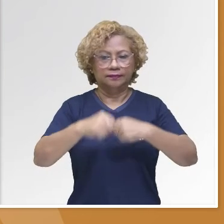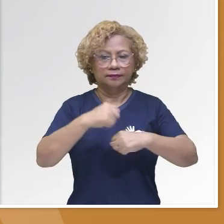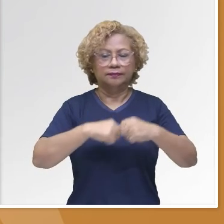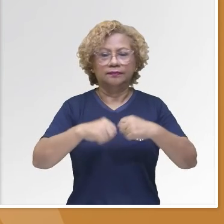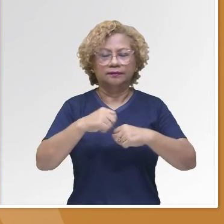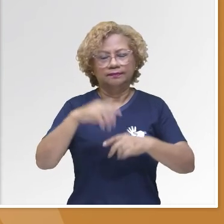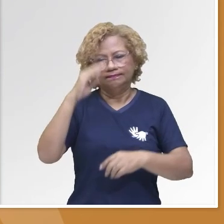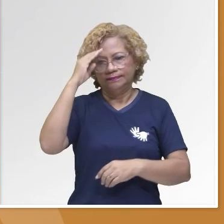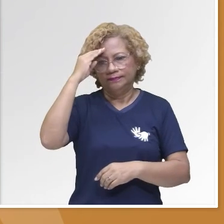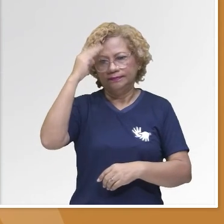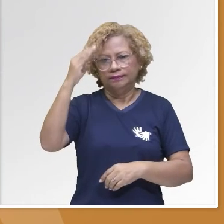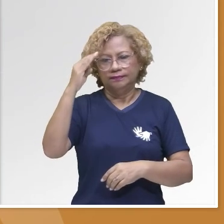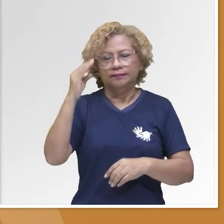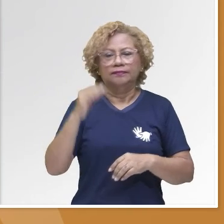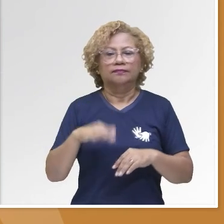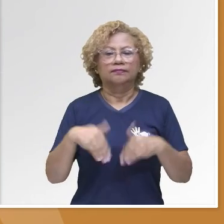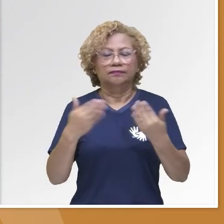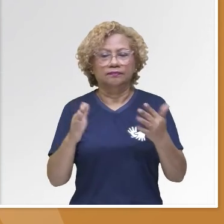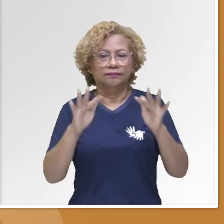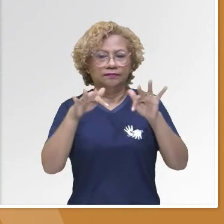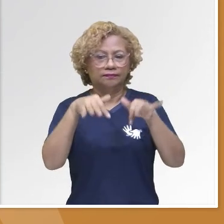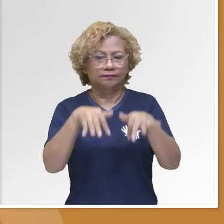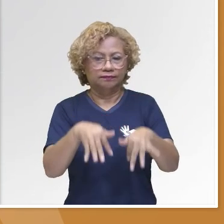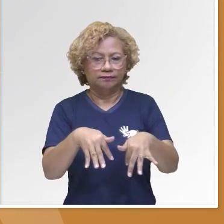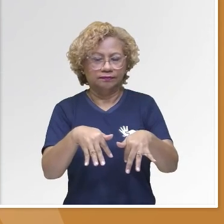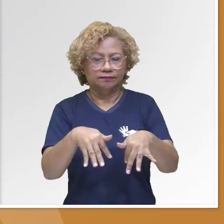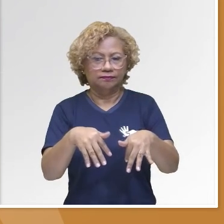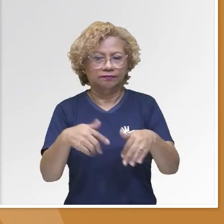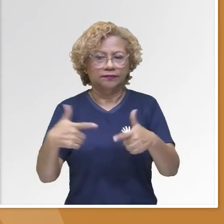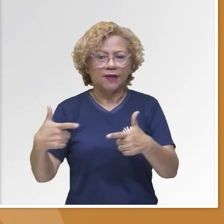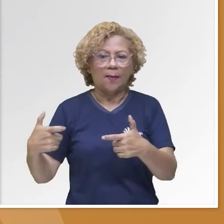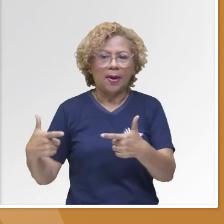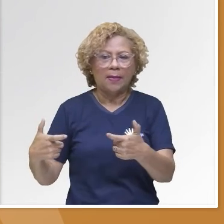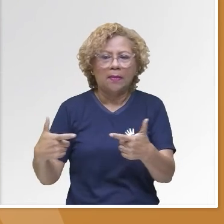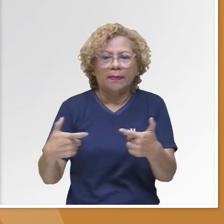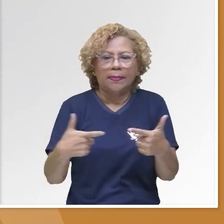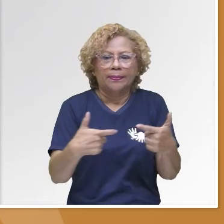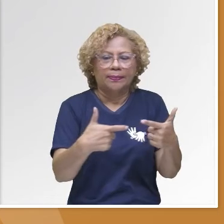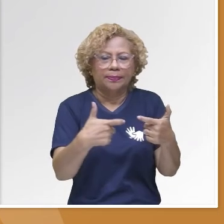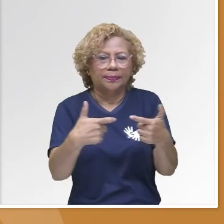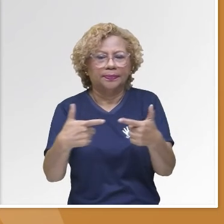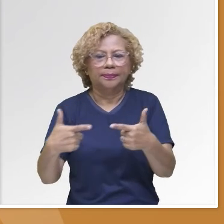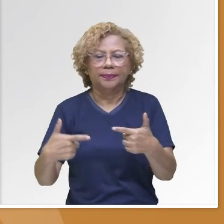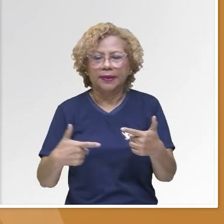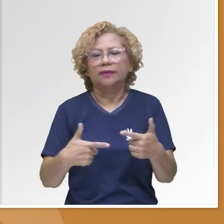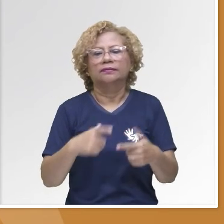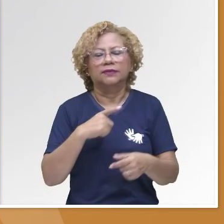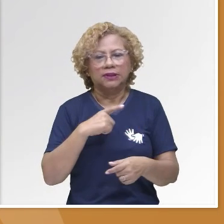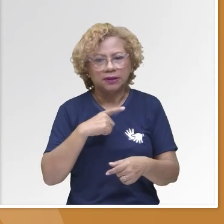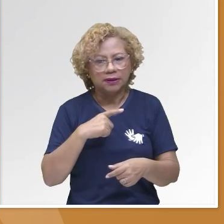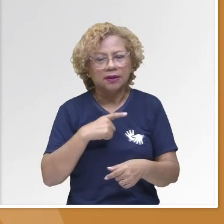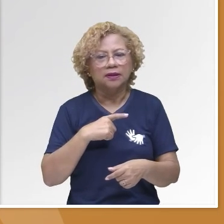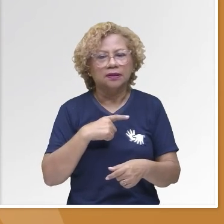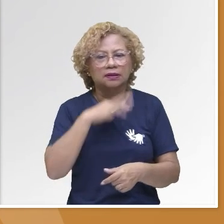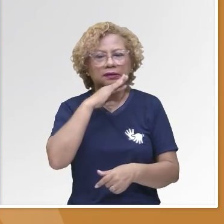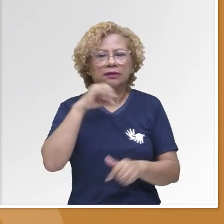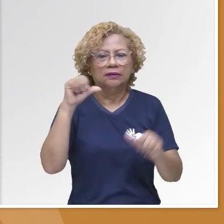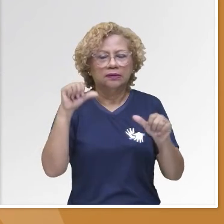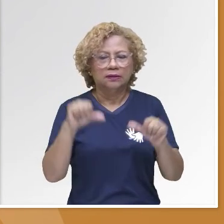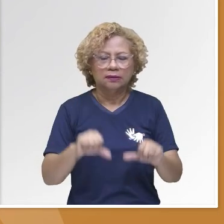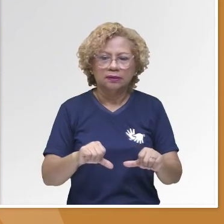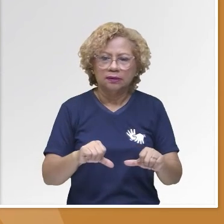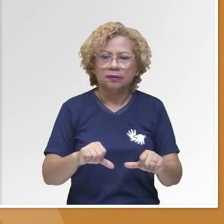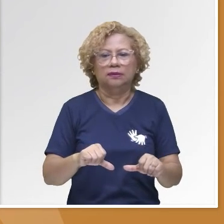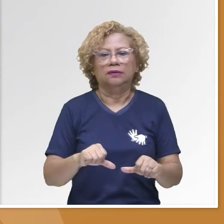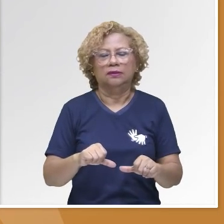principalmente após a Segunda Guerra Mundial, porque esses países eles acabaram se envolvendo, porque eram países que estavam ali na parte central,